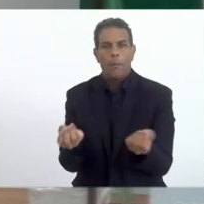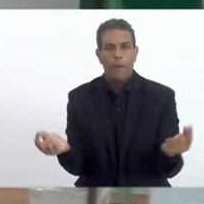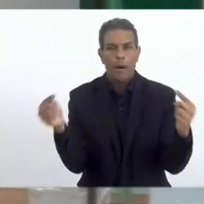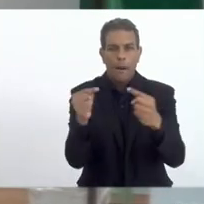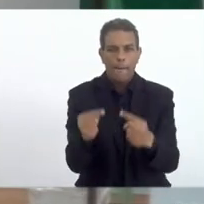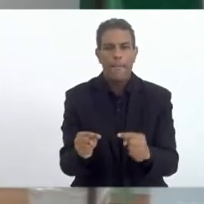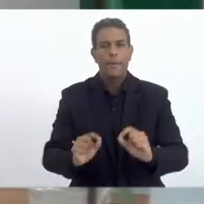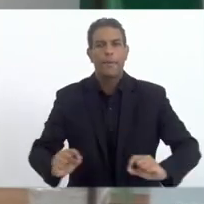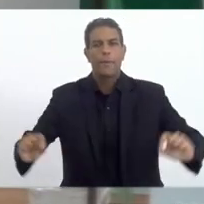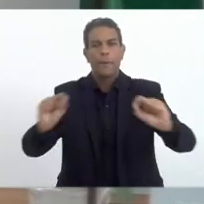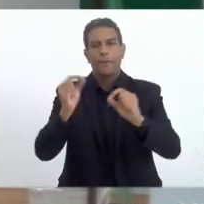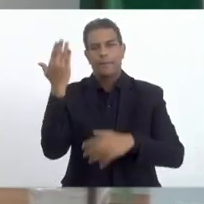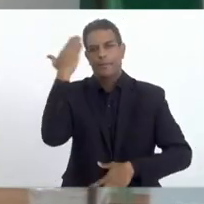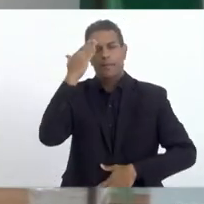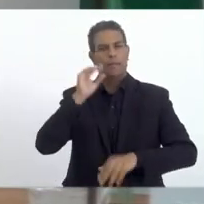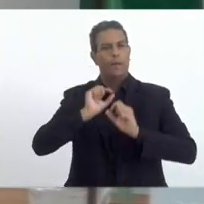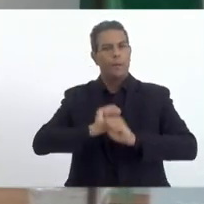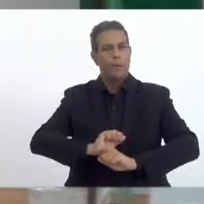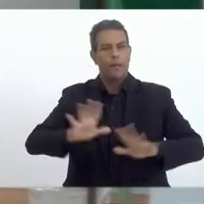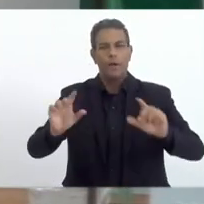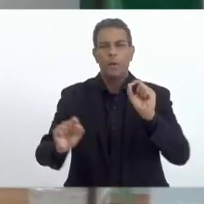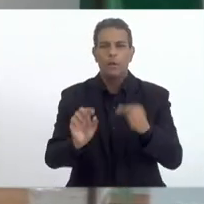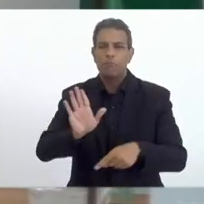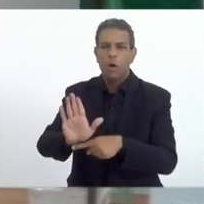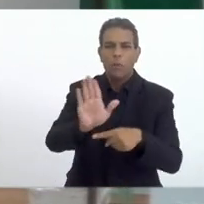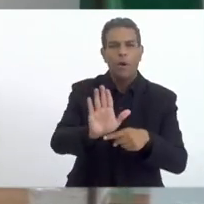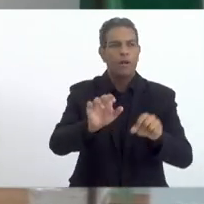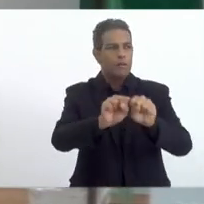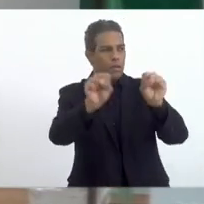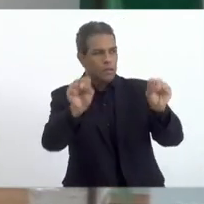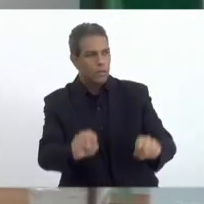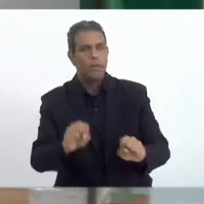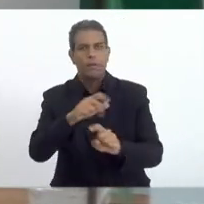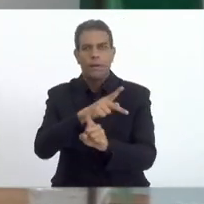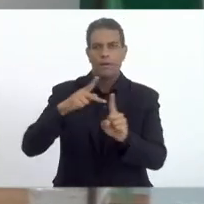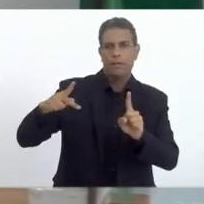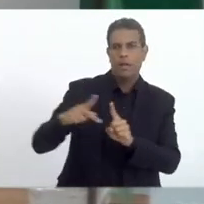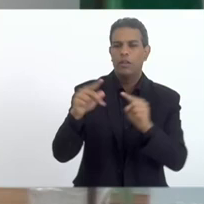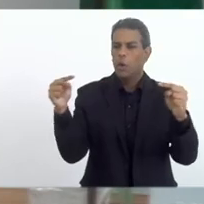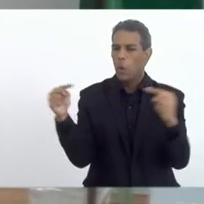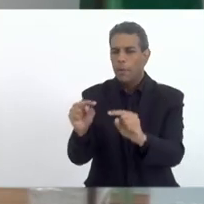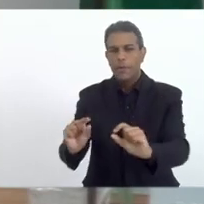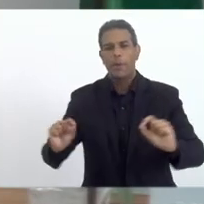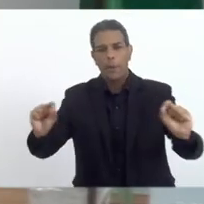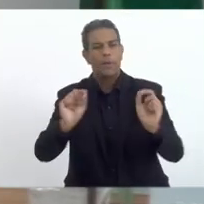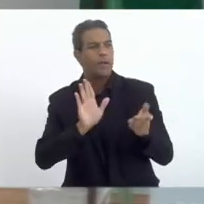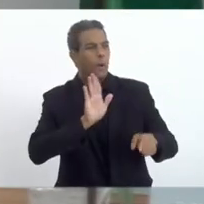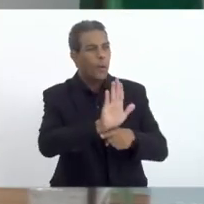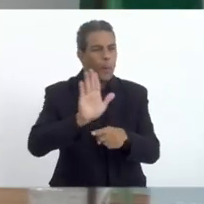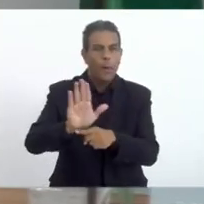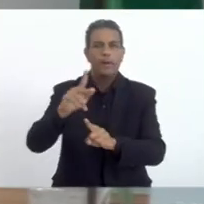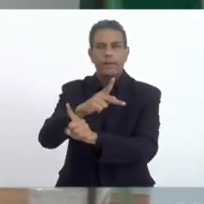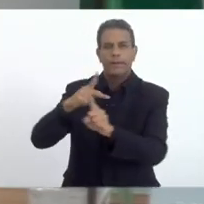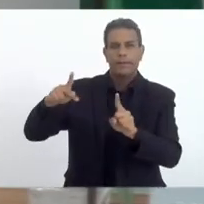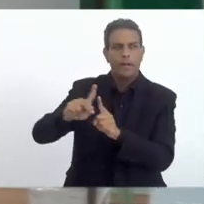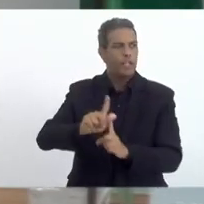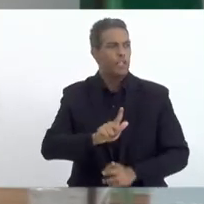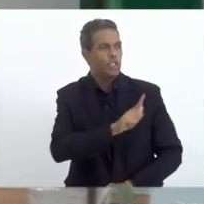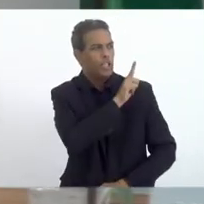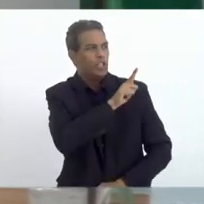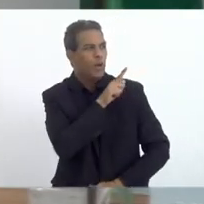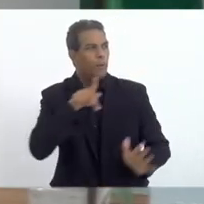E, no meu entendimento, quem cuida do sistema previdenciário e quem cuida da gestão